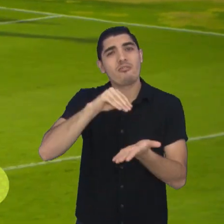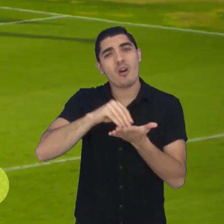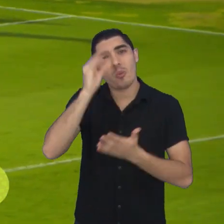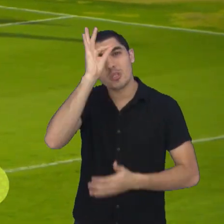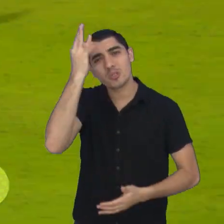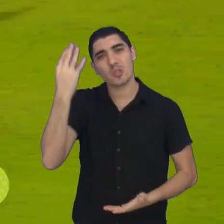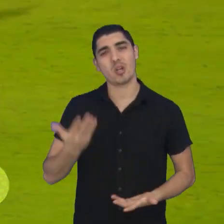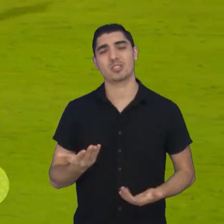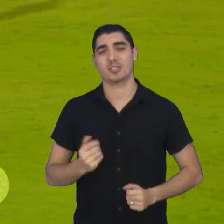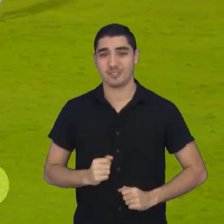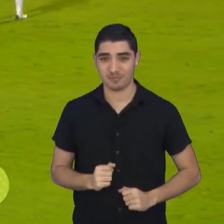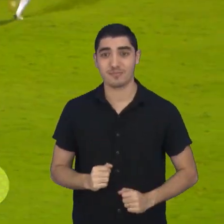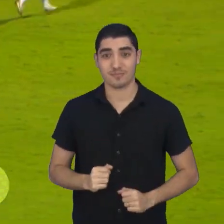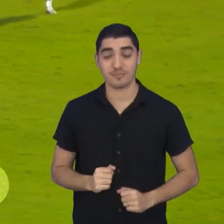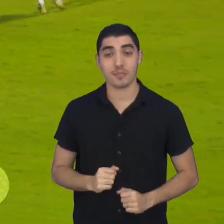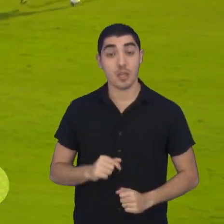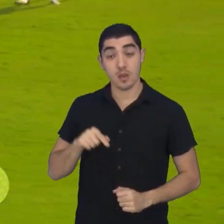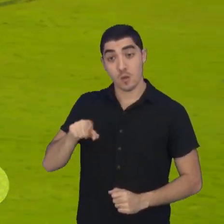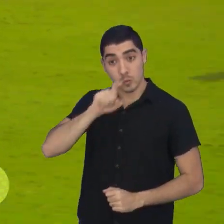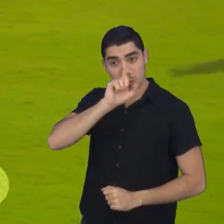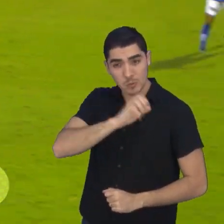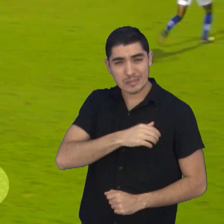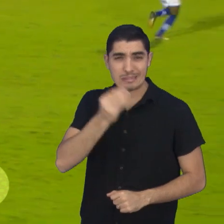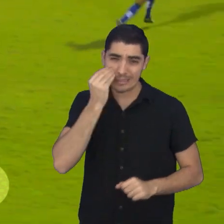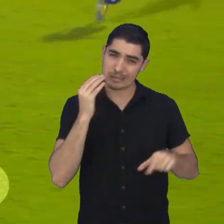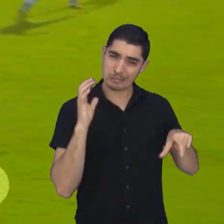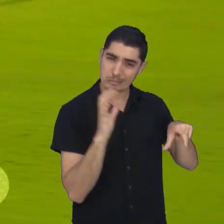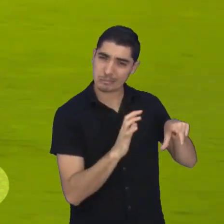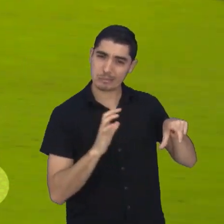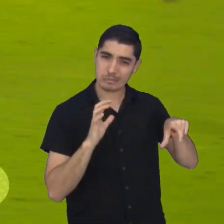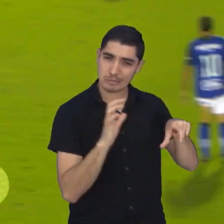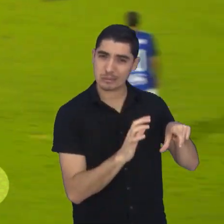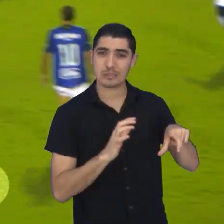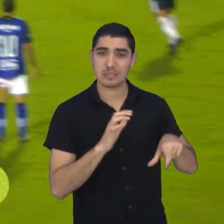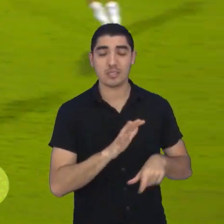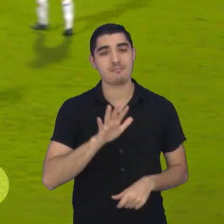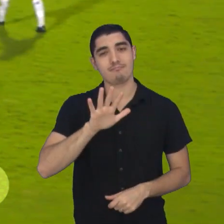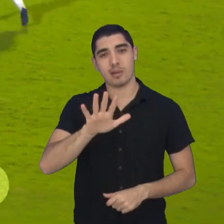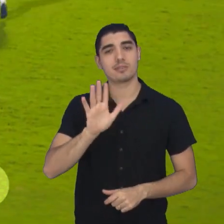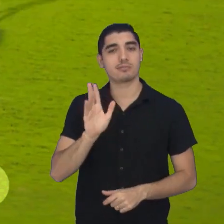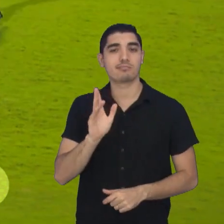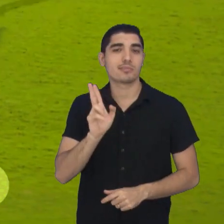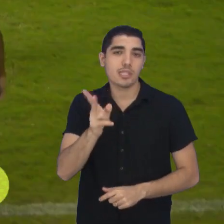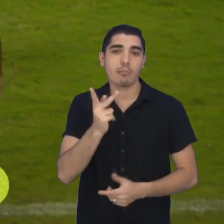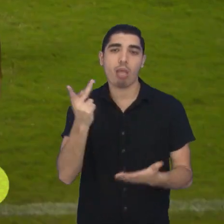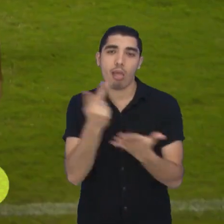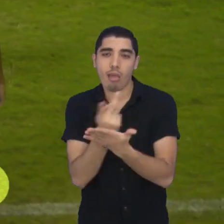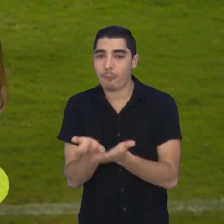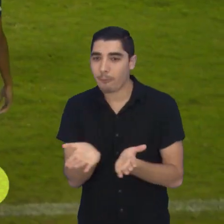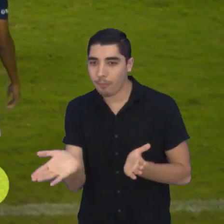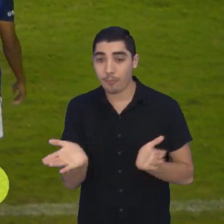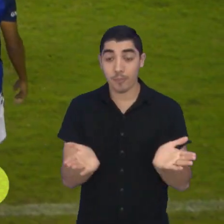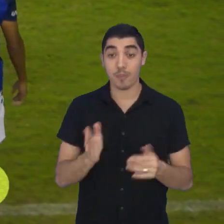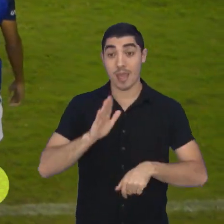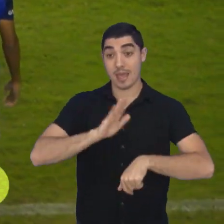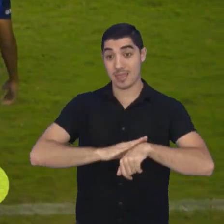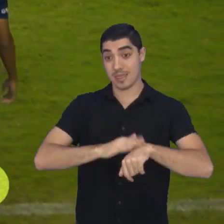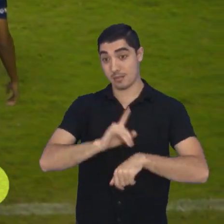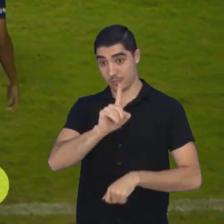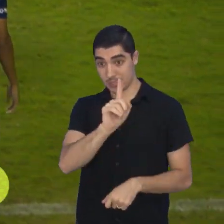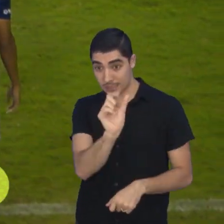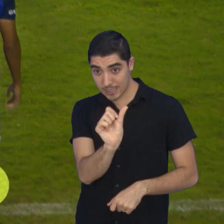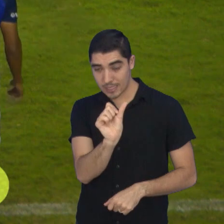Águia. O São José tentava propor o jogo, mas errava os passes. Aos 16